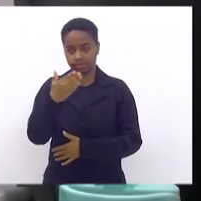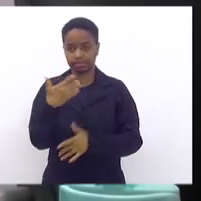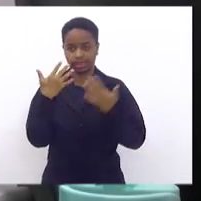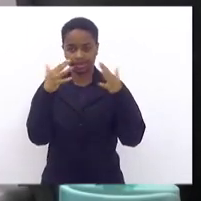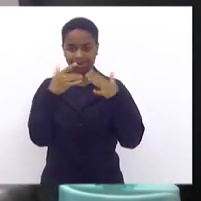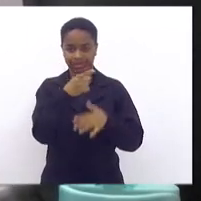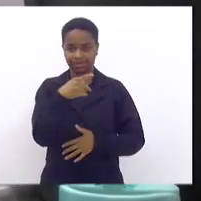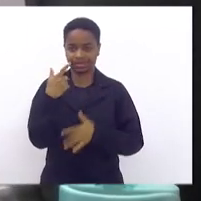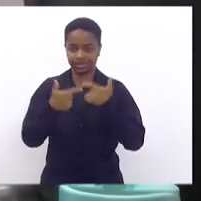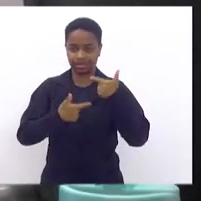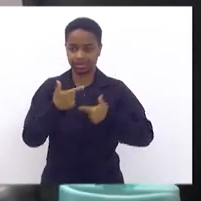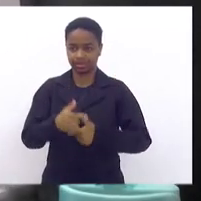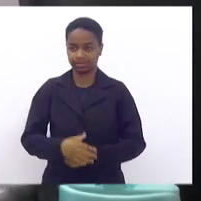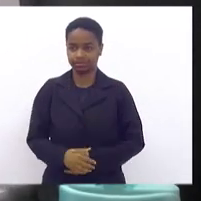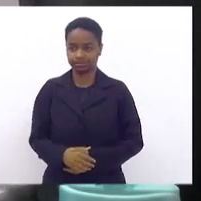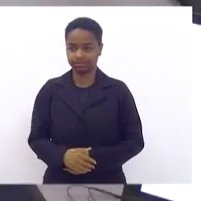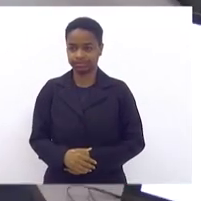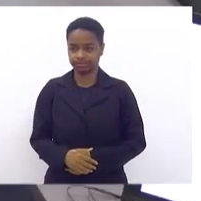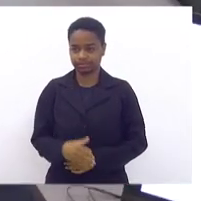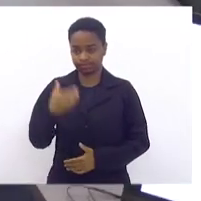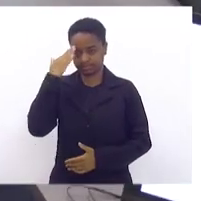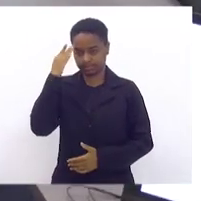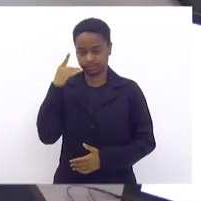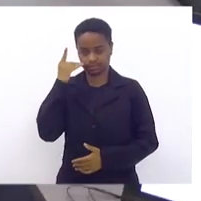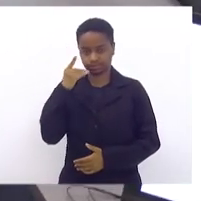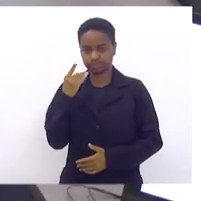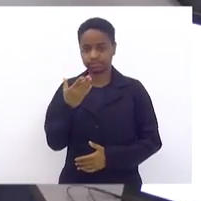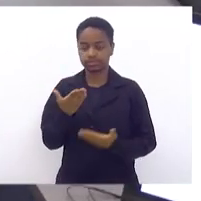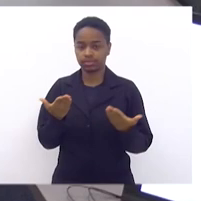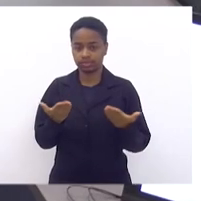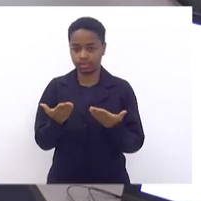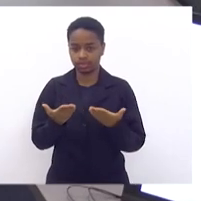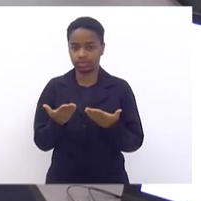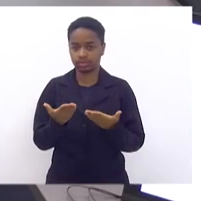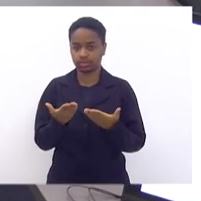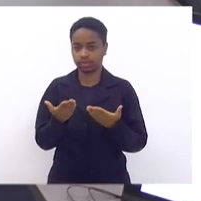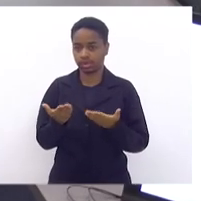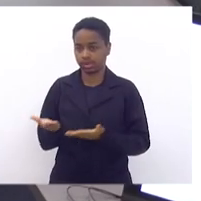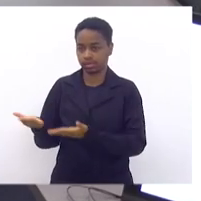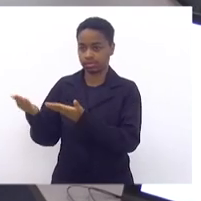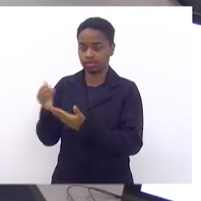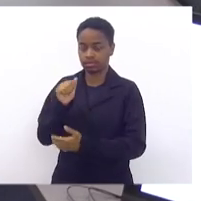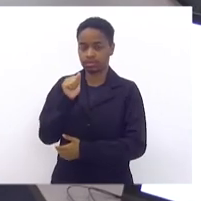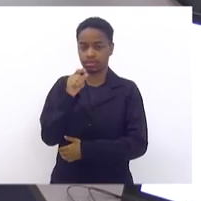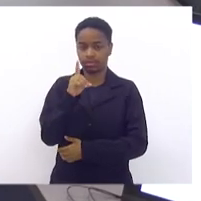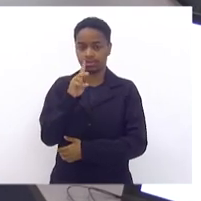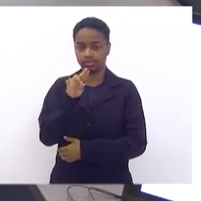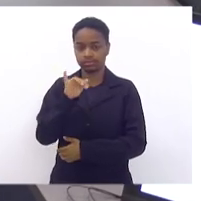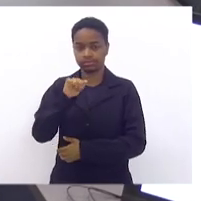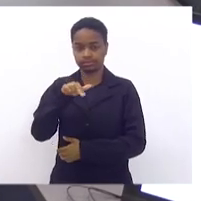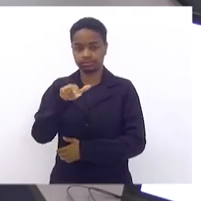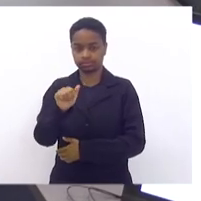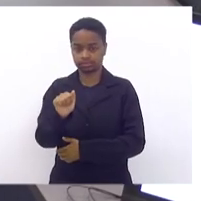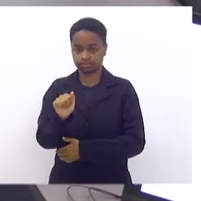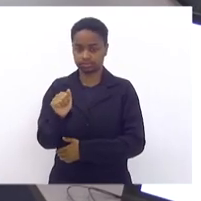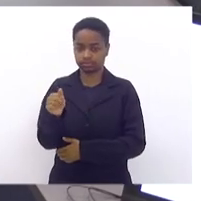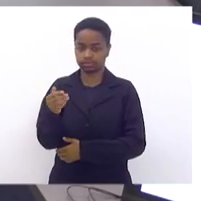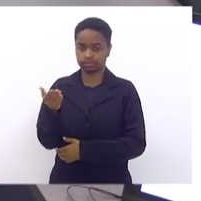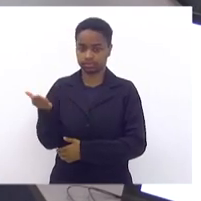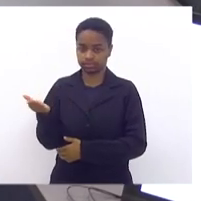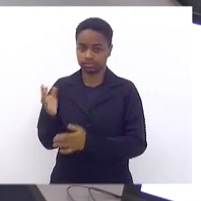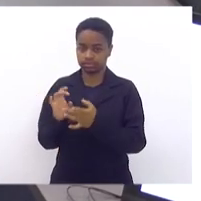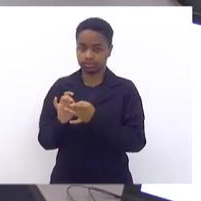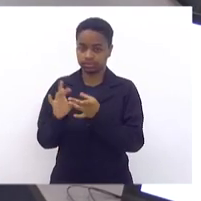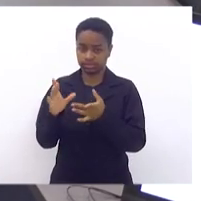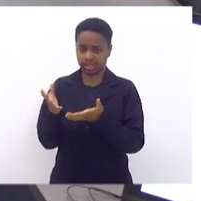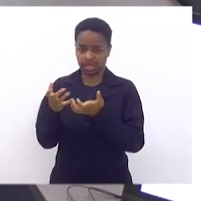trabalho. Obrigado, deputada Índia Armelau. Arguda a nossa doutora Adriana de Mello, se quer